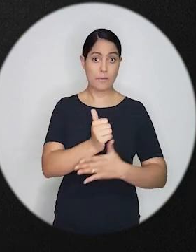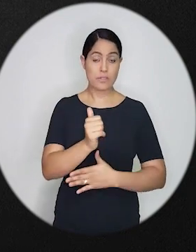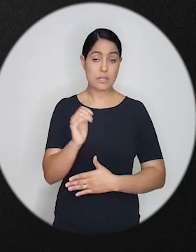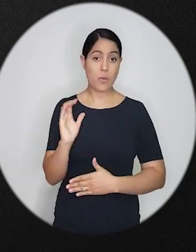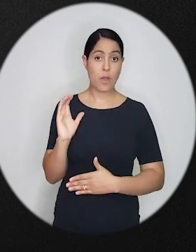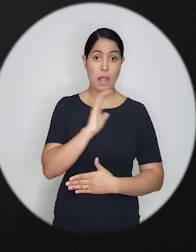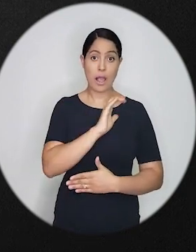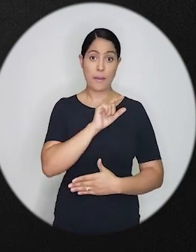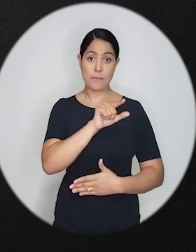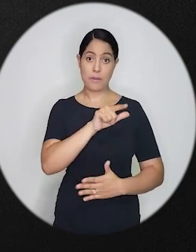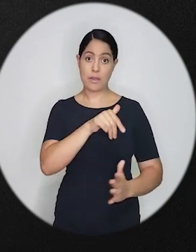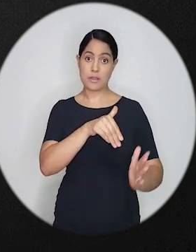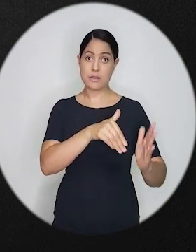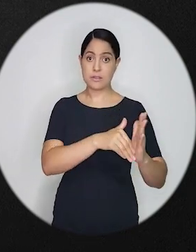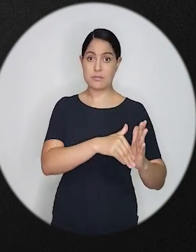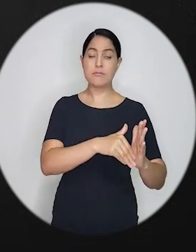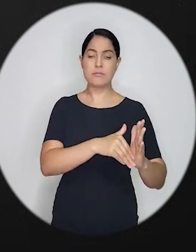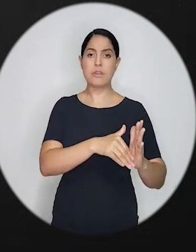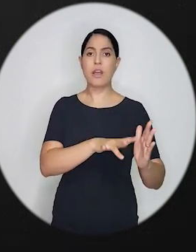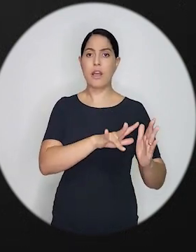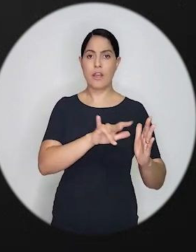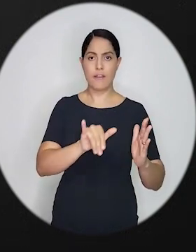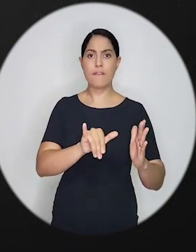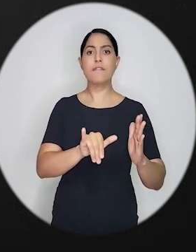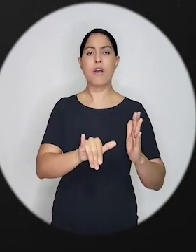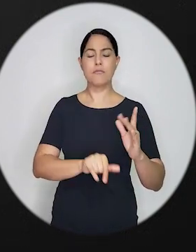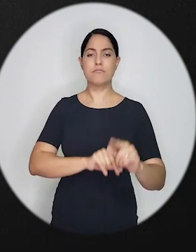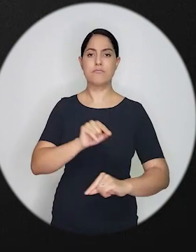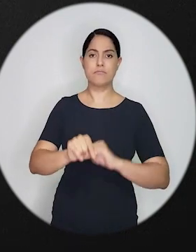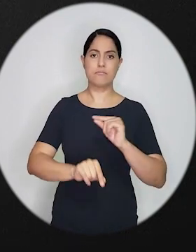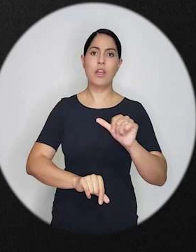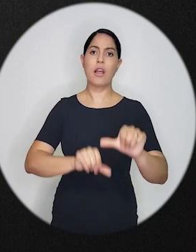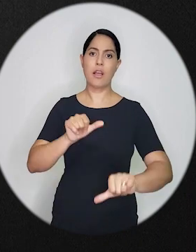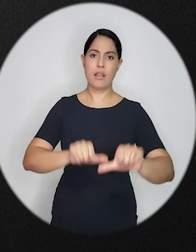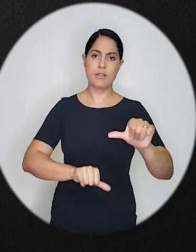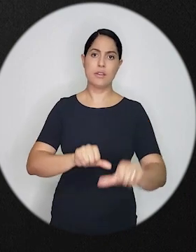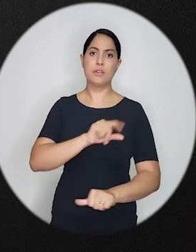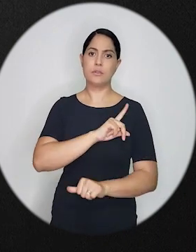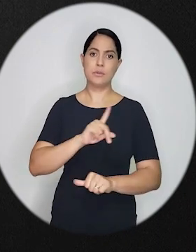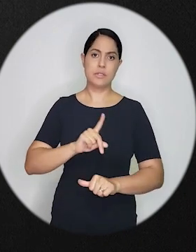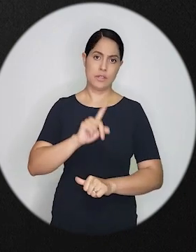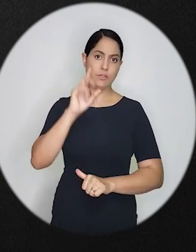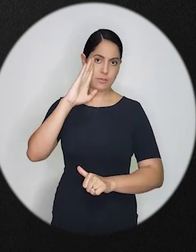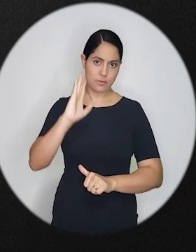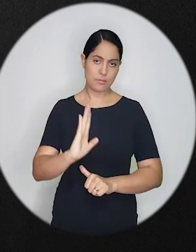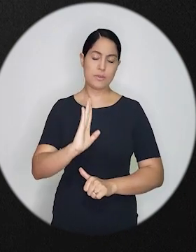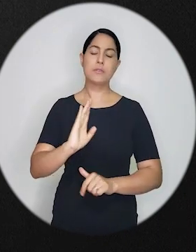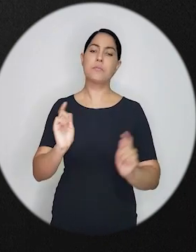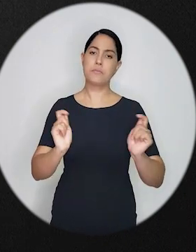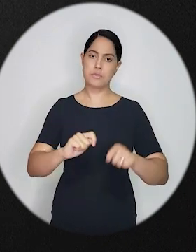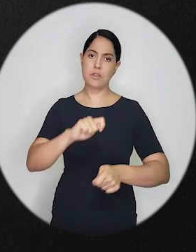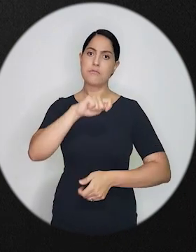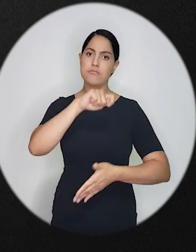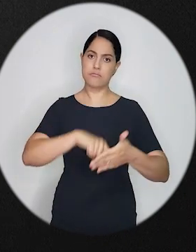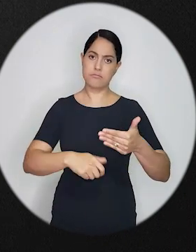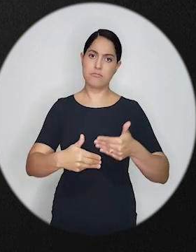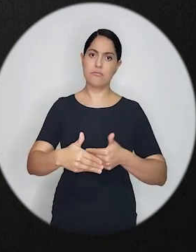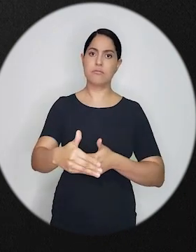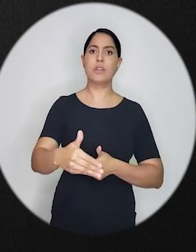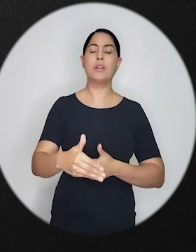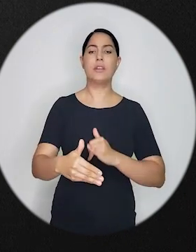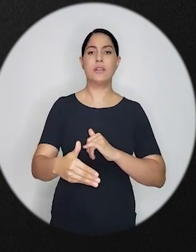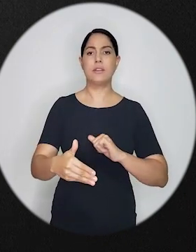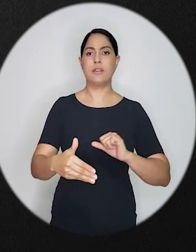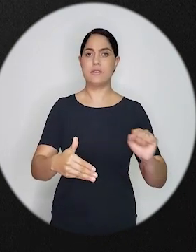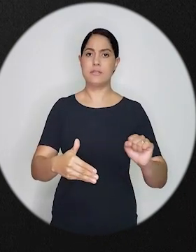para que isso seja rapidamente aprovado no Senado e siga para avaliação presidencial e possa, então,